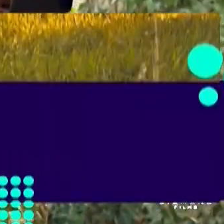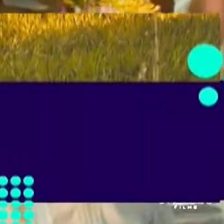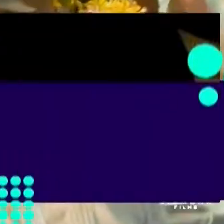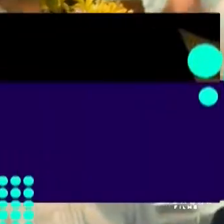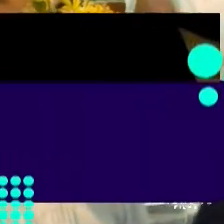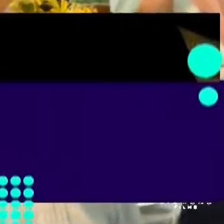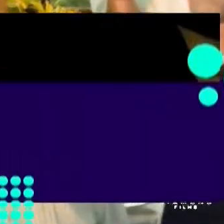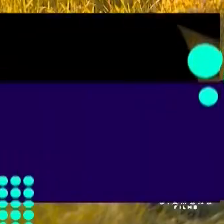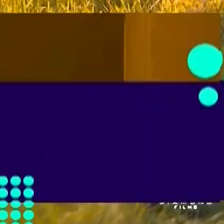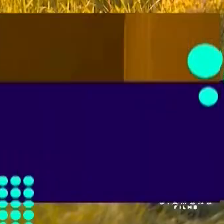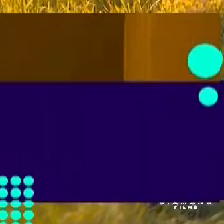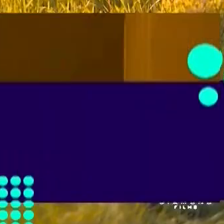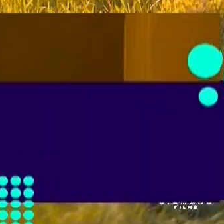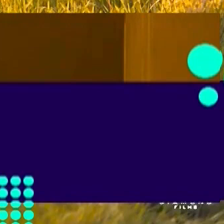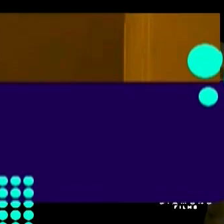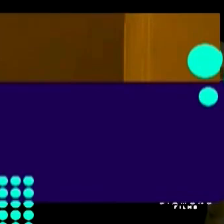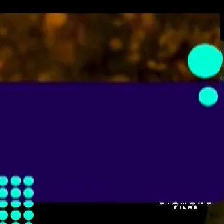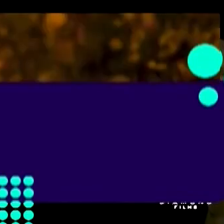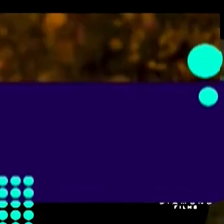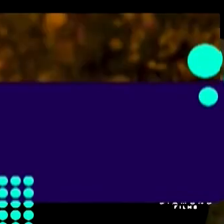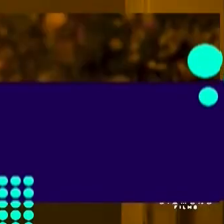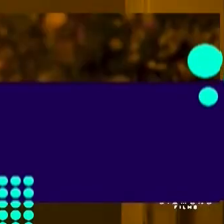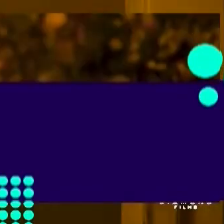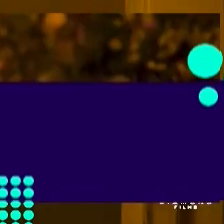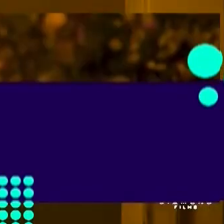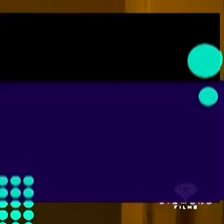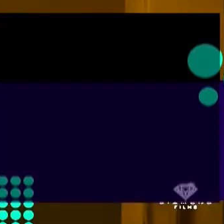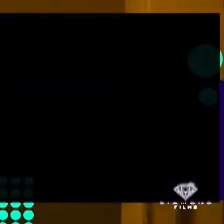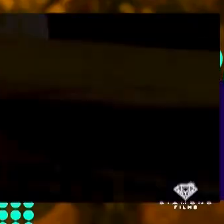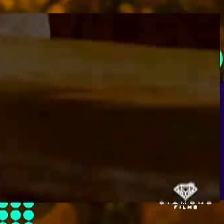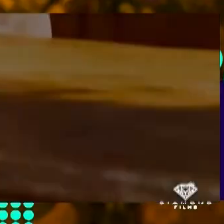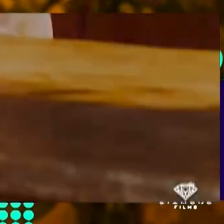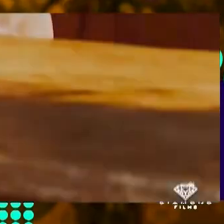bonheur, c'est de continuer à désirer ce que l'on a déjà.